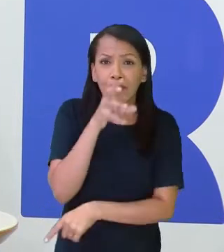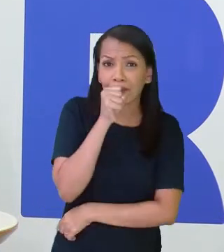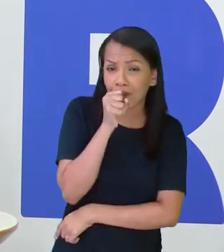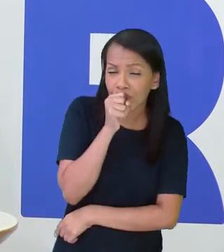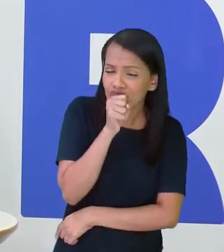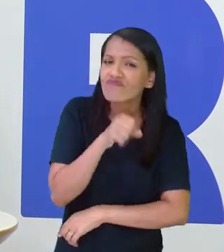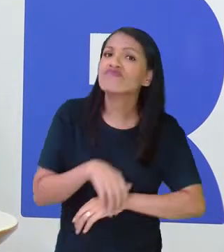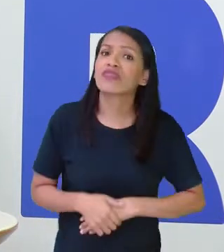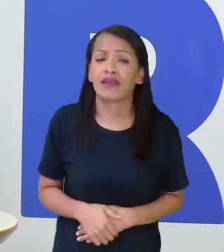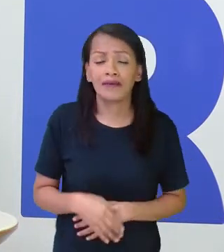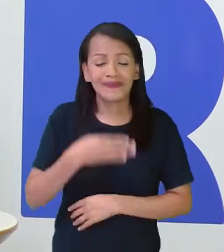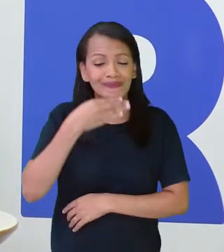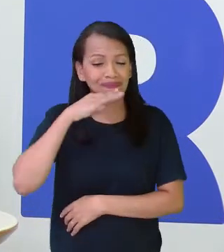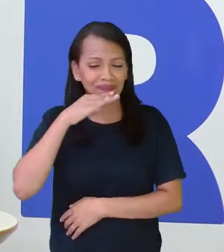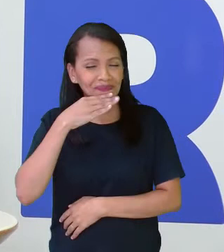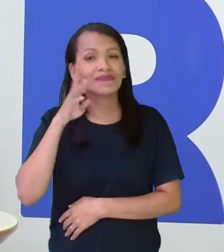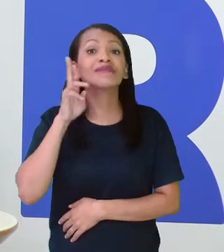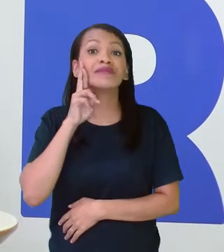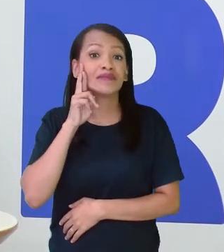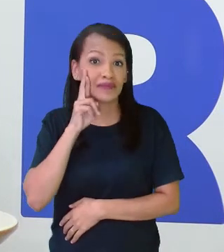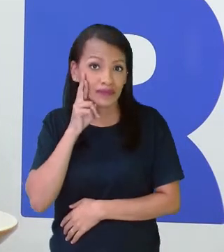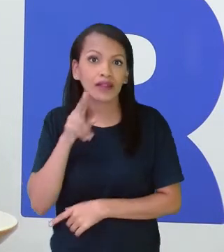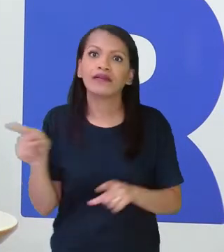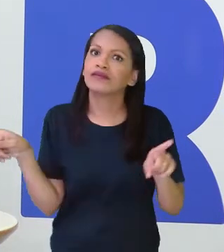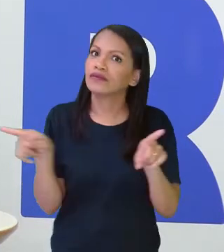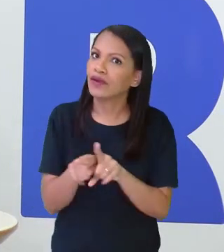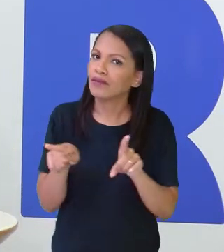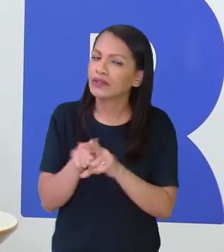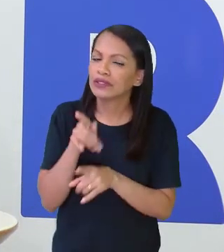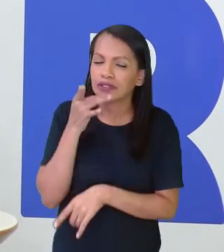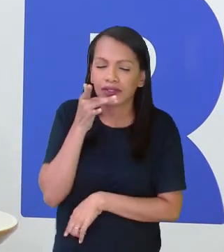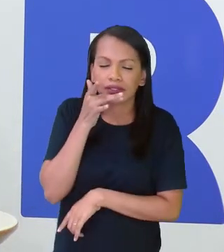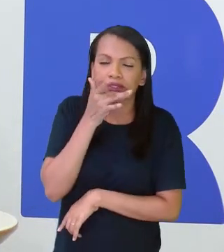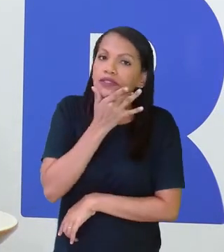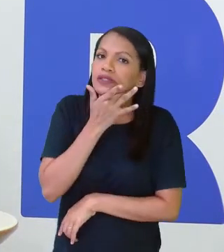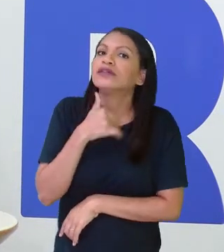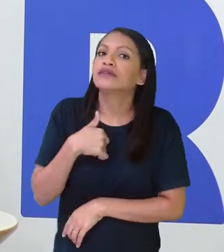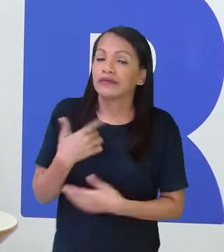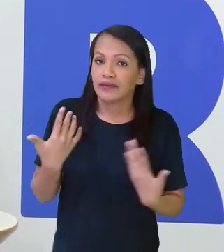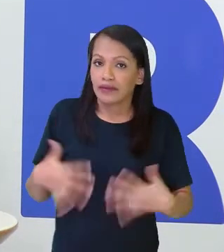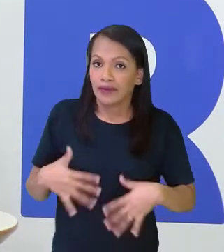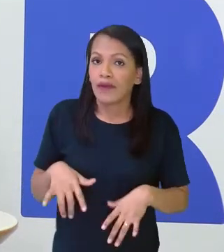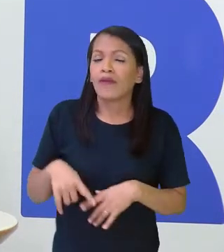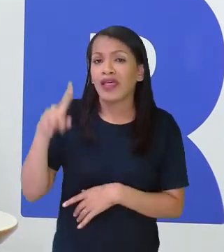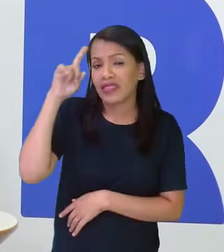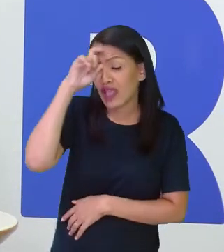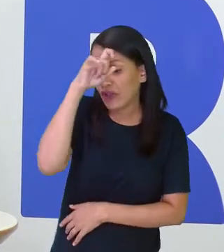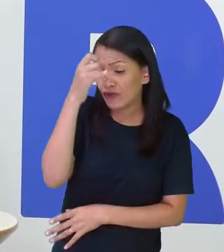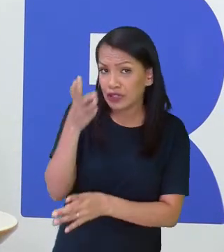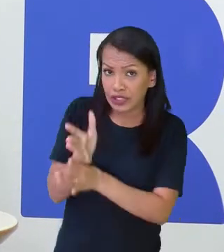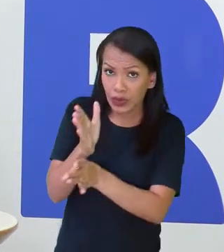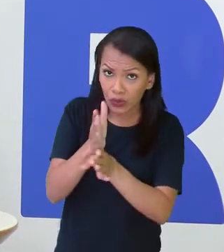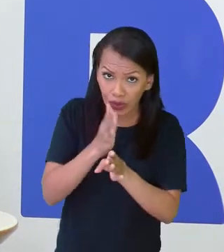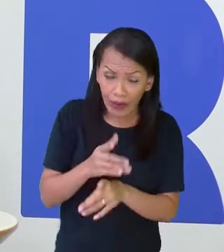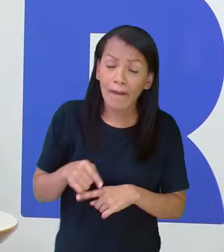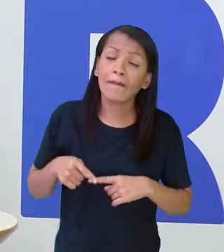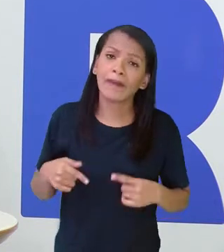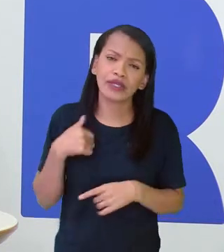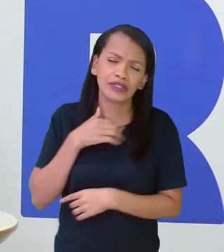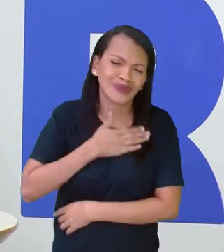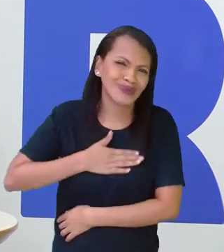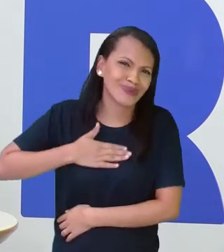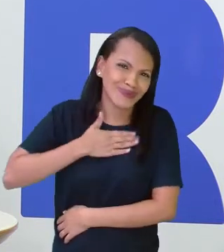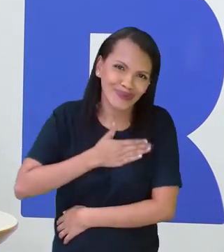frutas. A manga rosa que o professor falou também é muito gostosa, apesar de ser um pouco mais difícil de encontrar, né? Mas eu